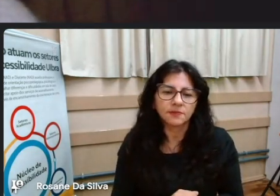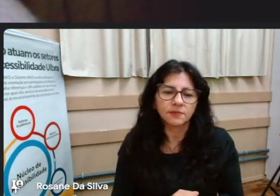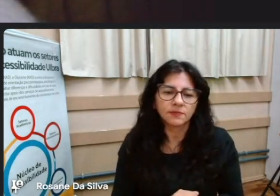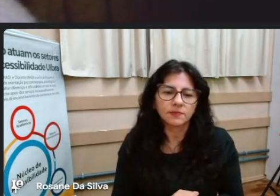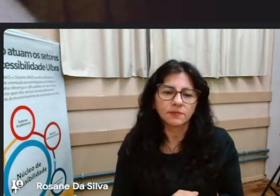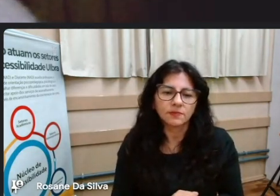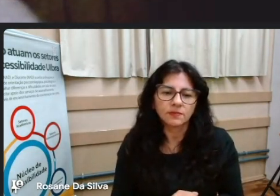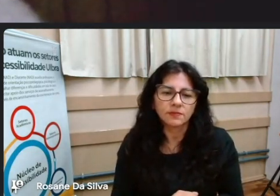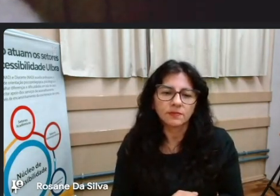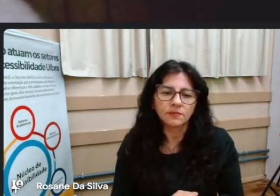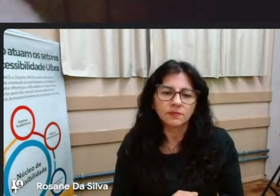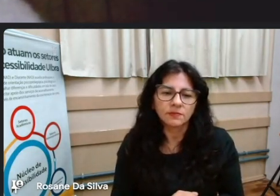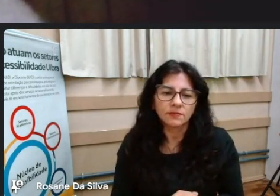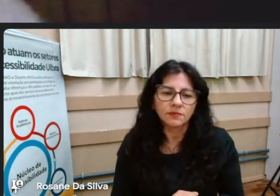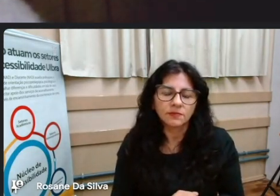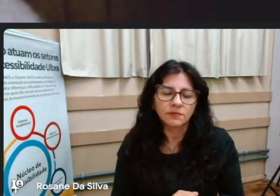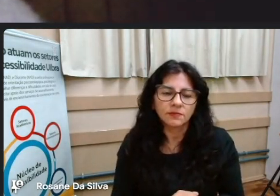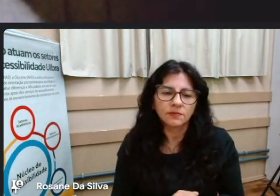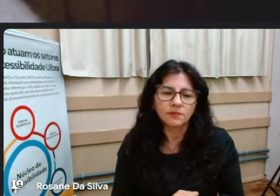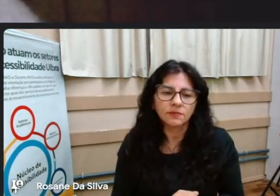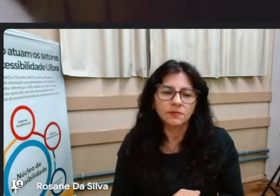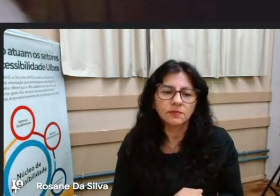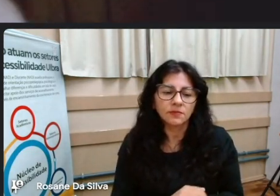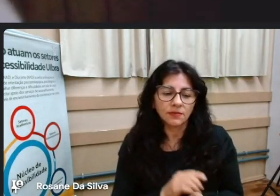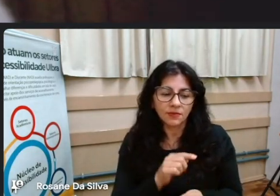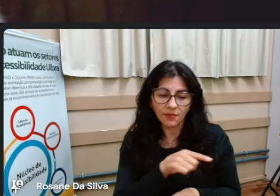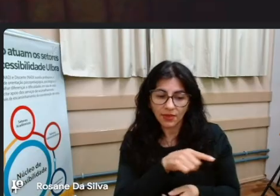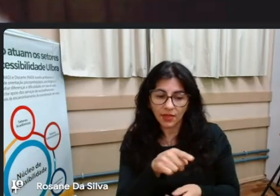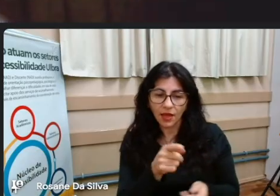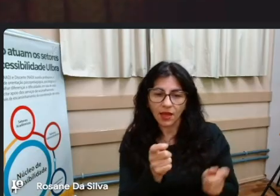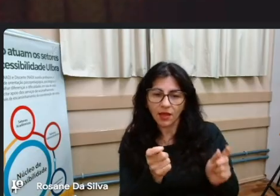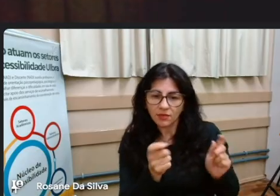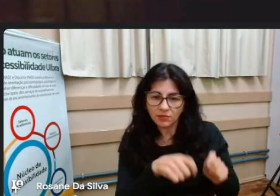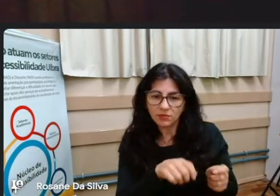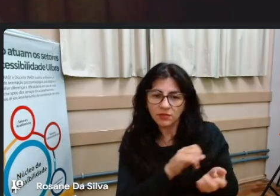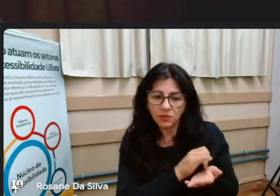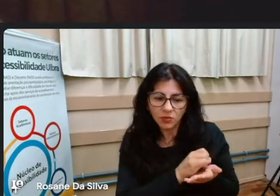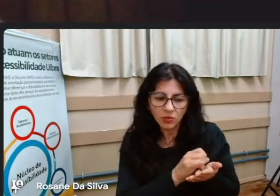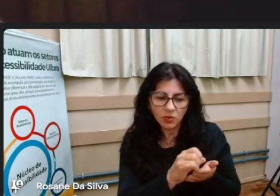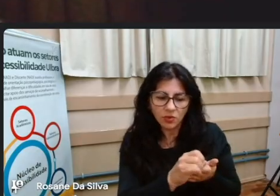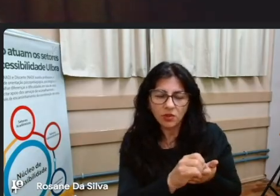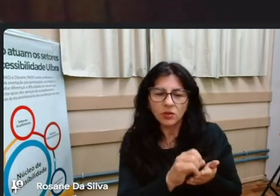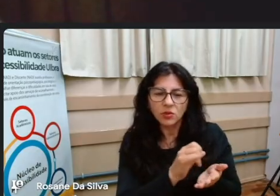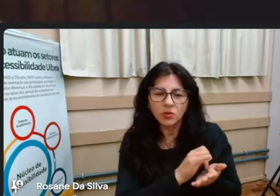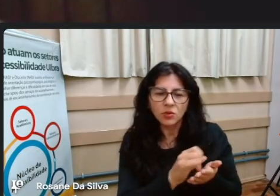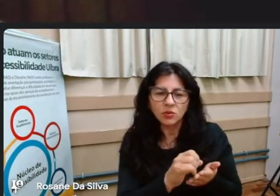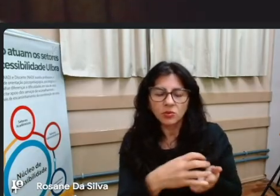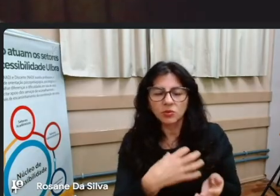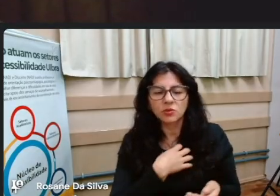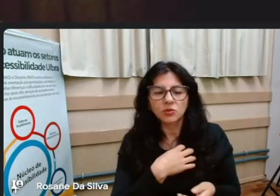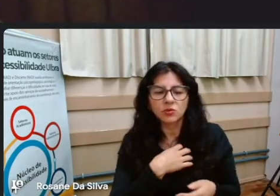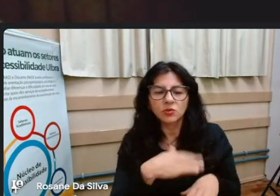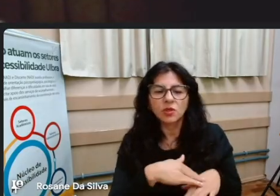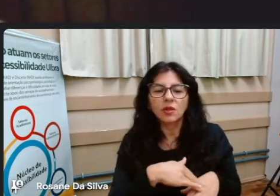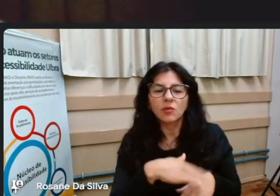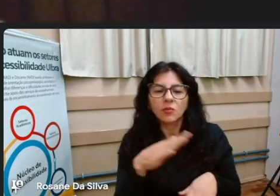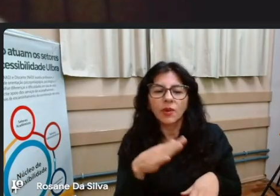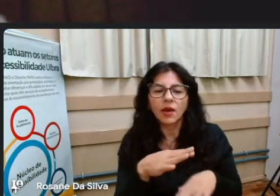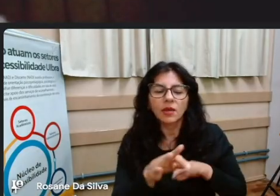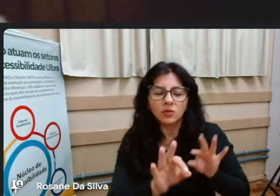feitas eh de a partir né dessa possibilidade de